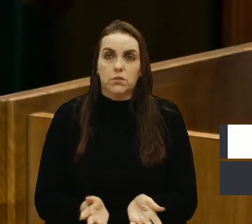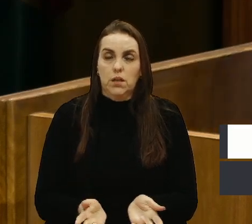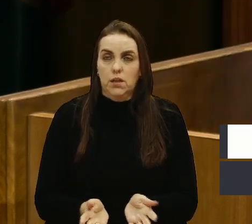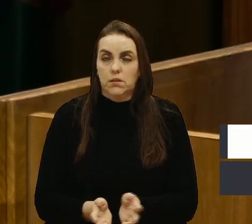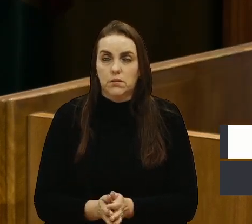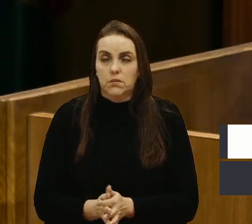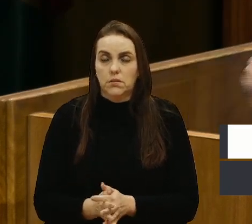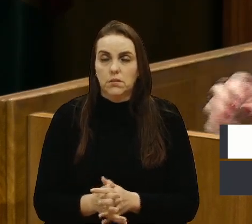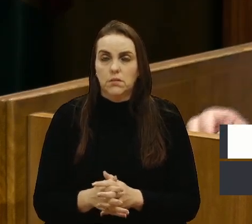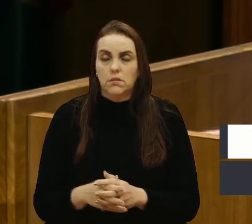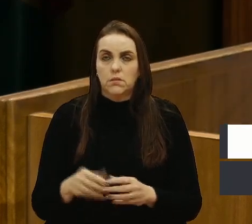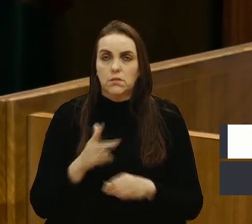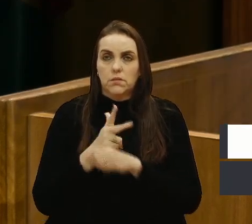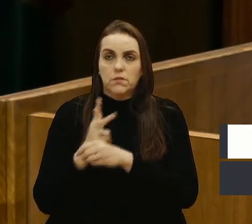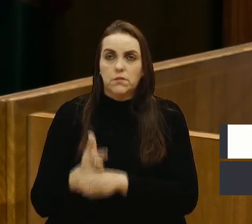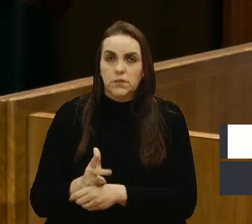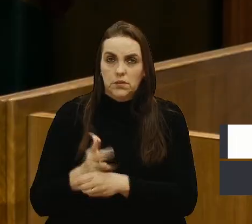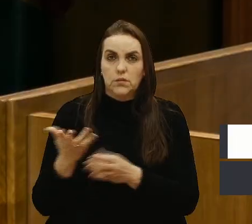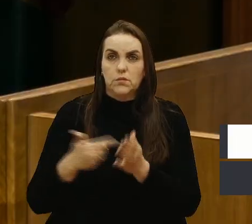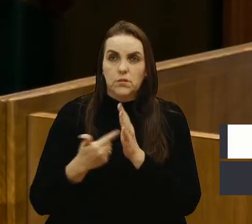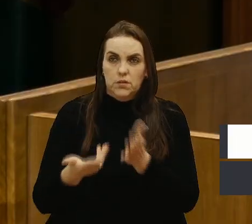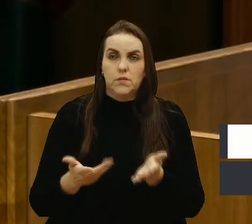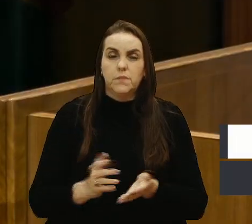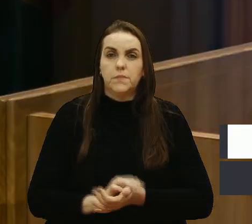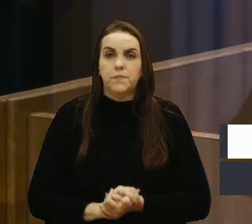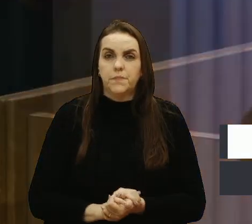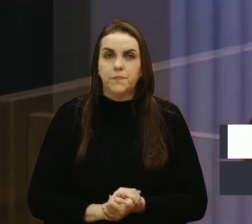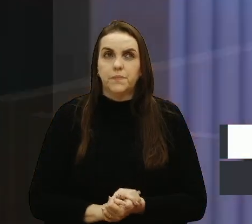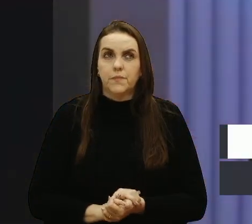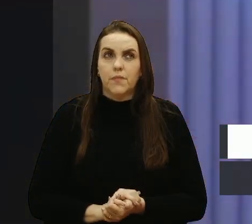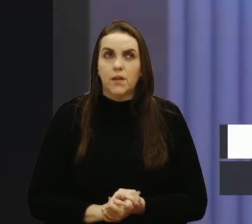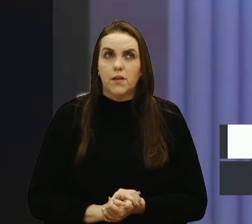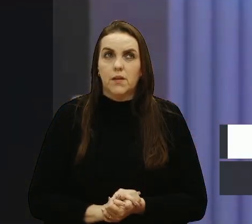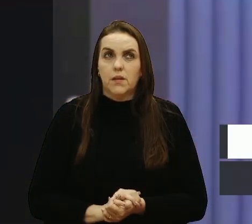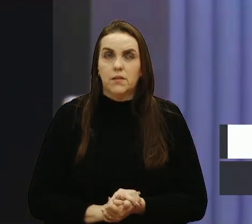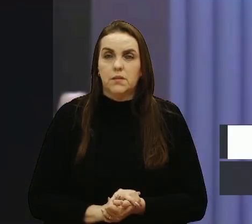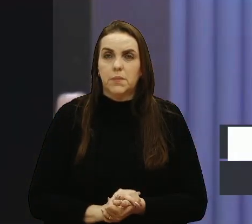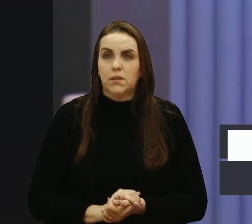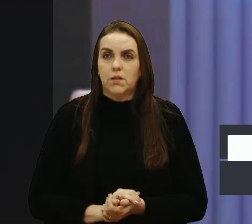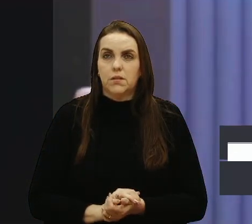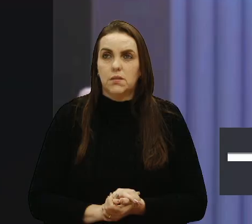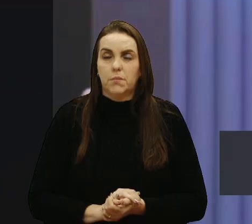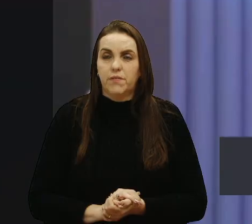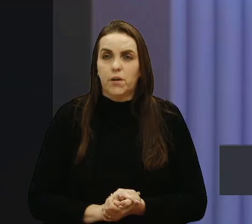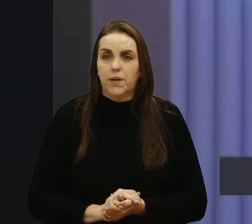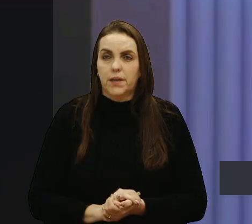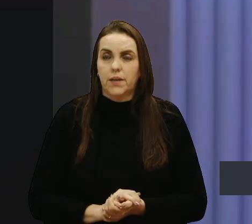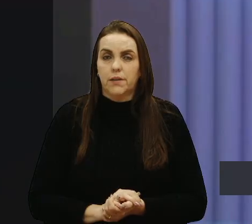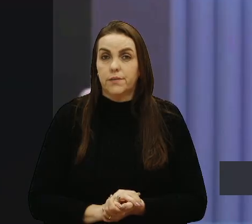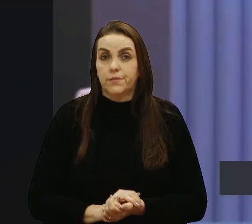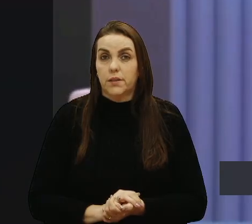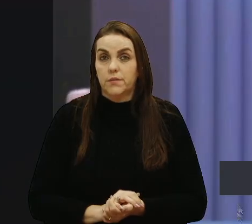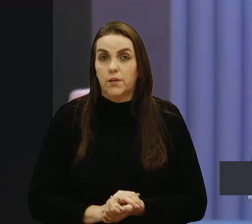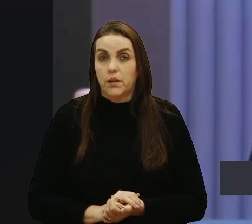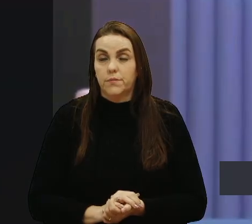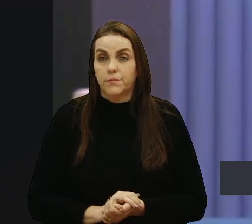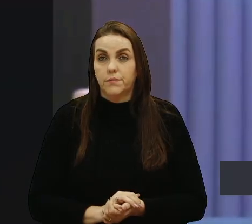o videozinho. Trabalhamos o enxugamento da máquina, economizamos, baixamos impostos, nós fizemos uma... A gente tem que aumentar o volume.